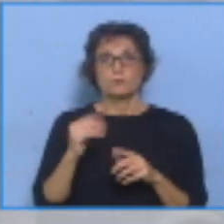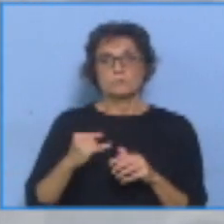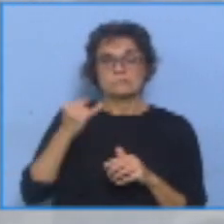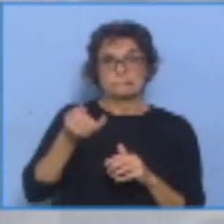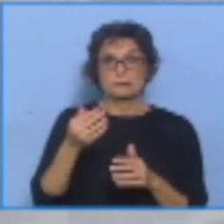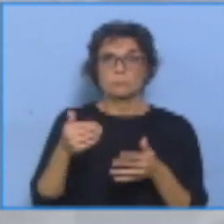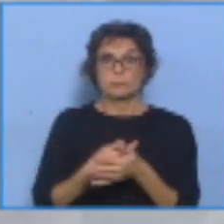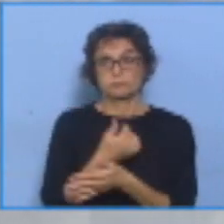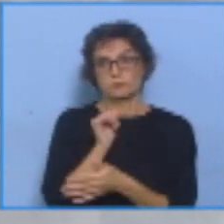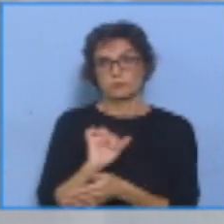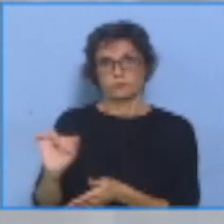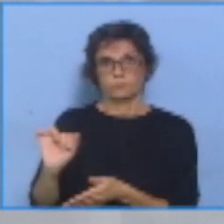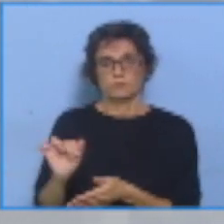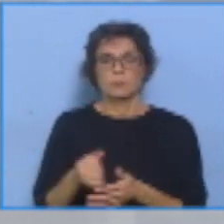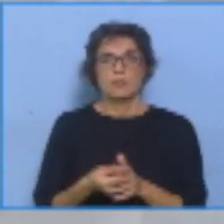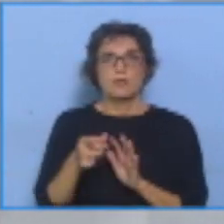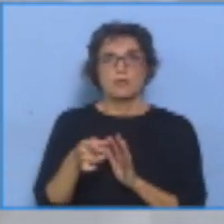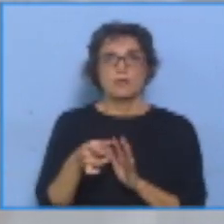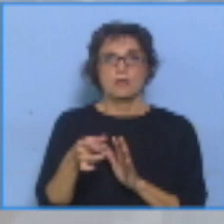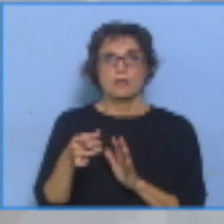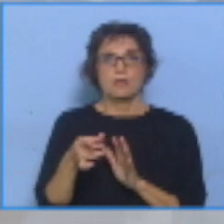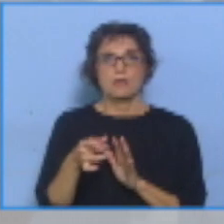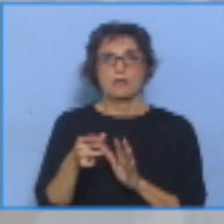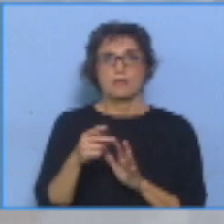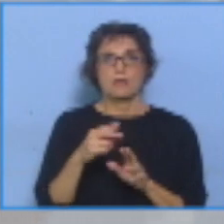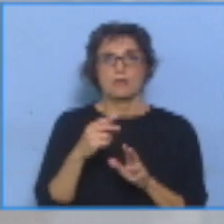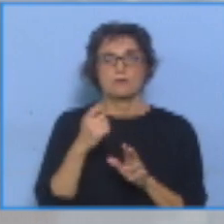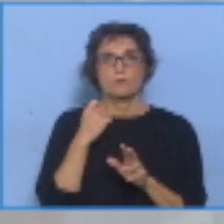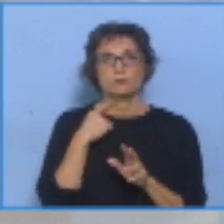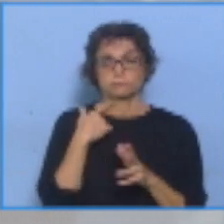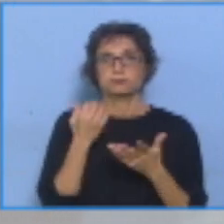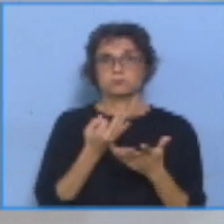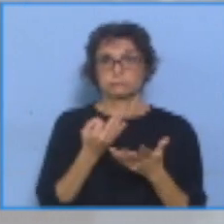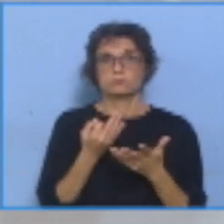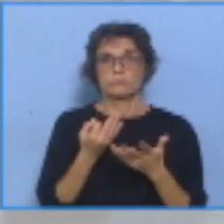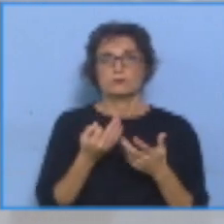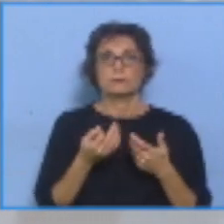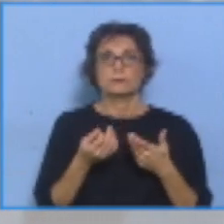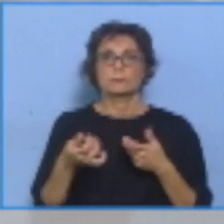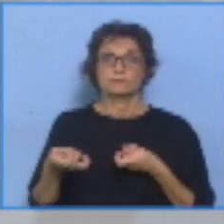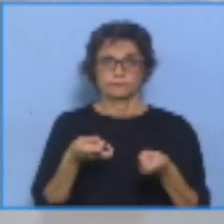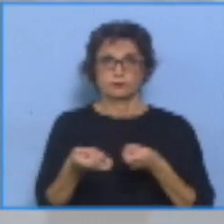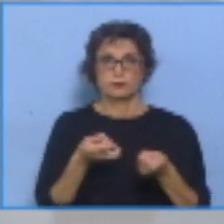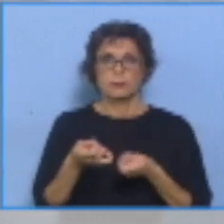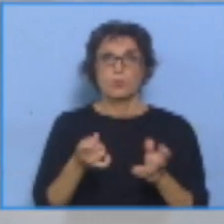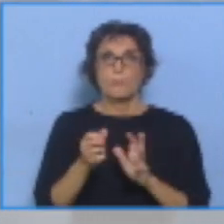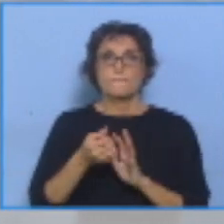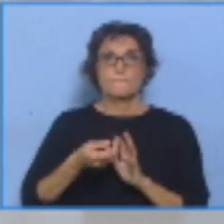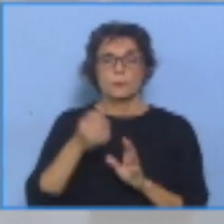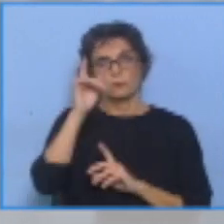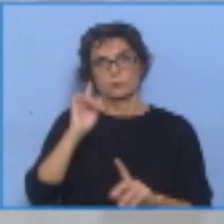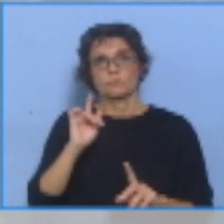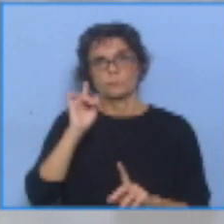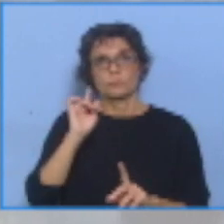foi dirigida pelo professor Arnaldo Pinho, professor jubilado já da Universidade Católica,